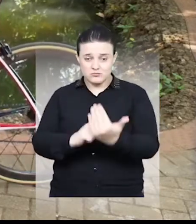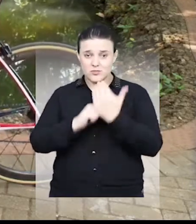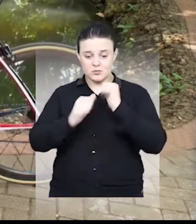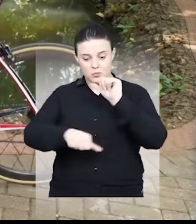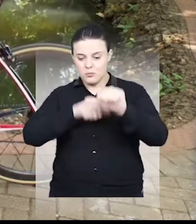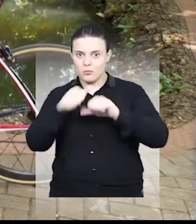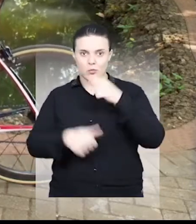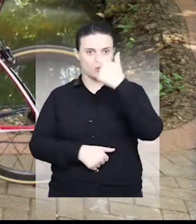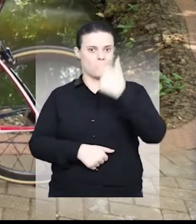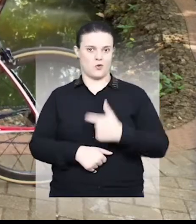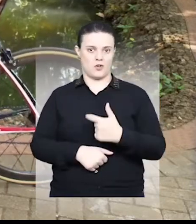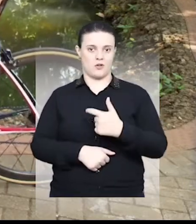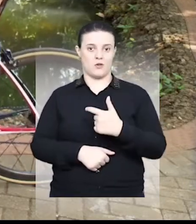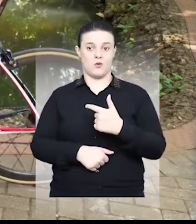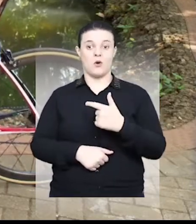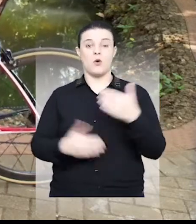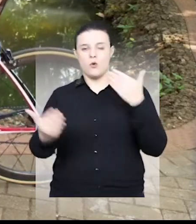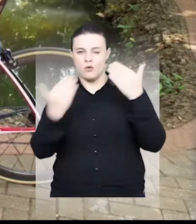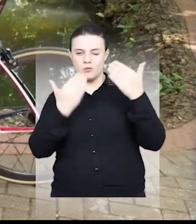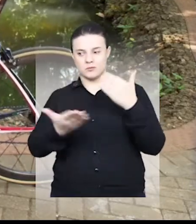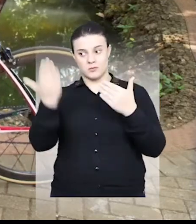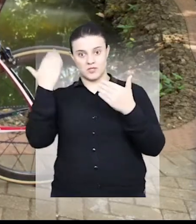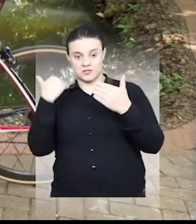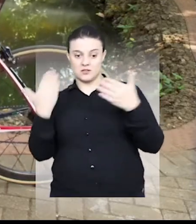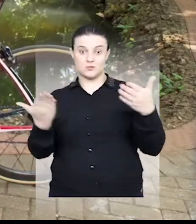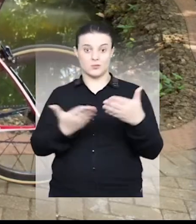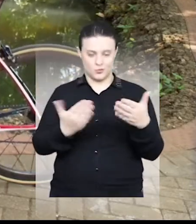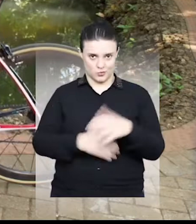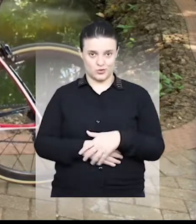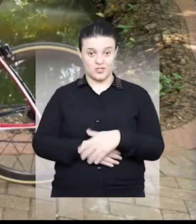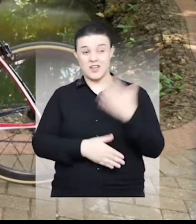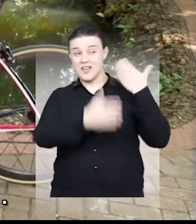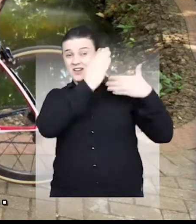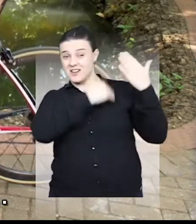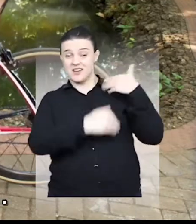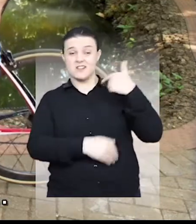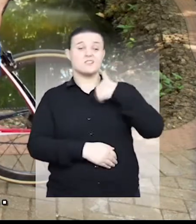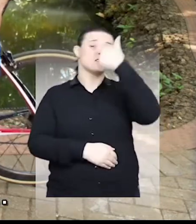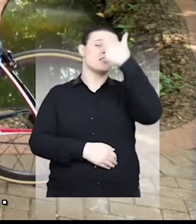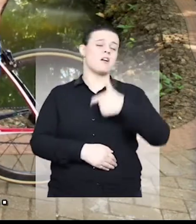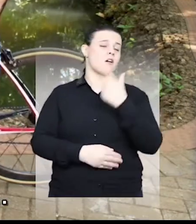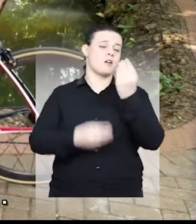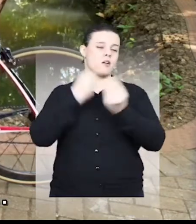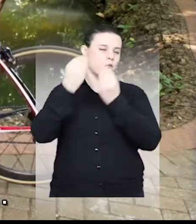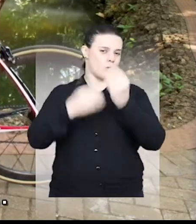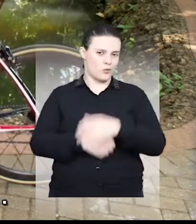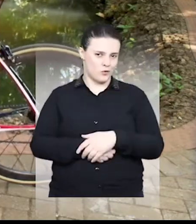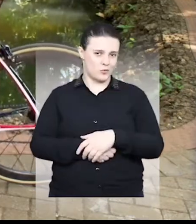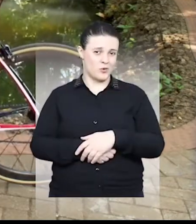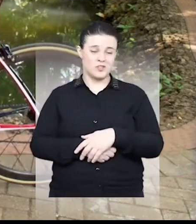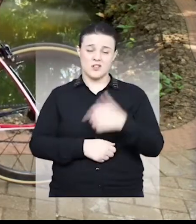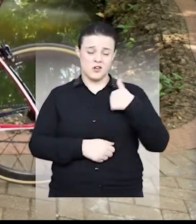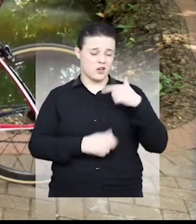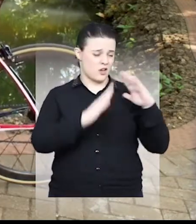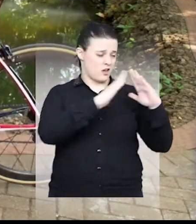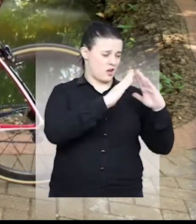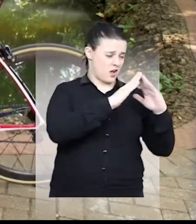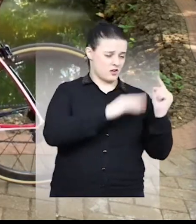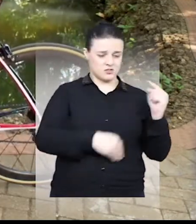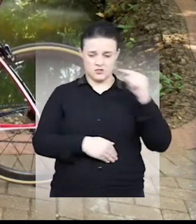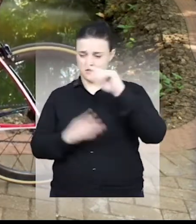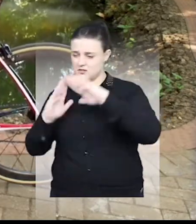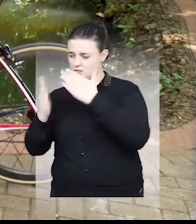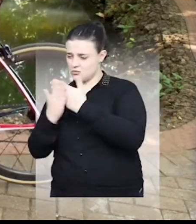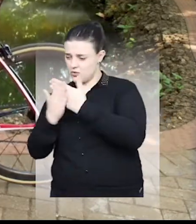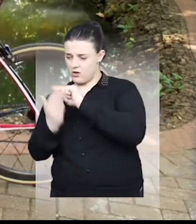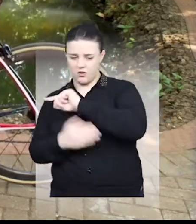assim, me mudou 100%. Do que eu era para o que eu sou hoje. Antes eu era aquela pessoa que era de casa, do